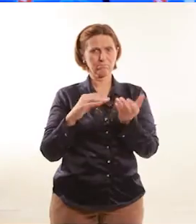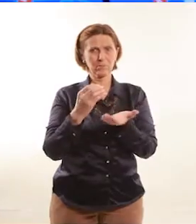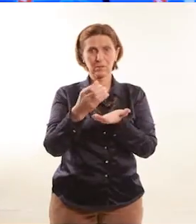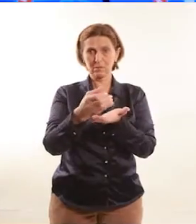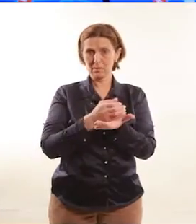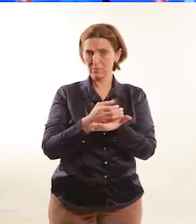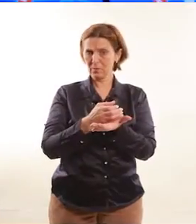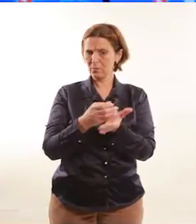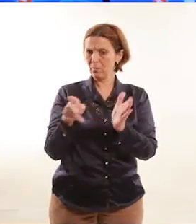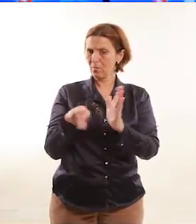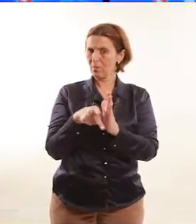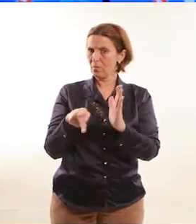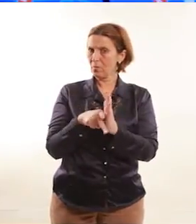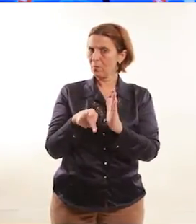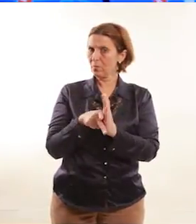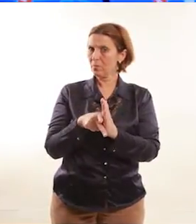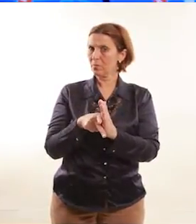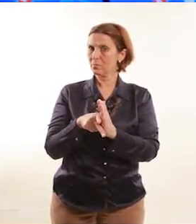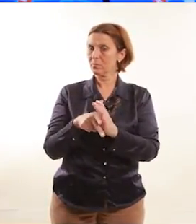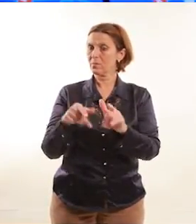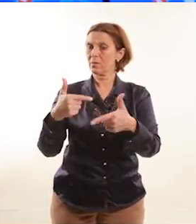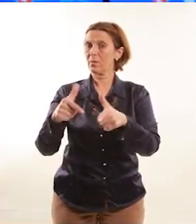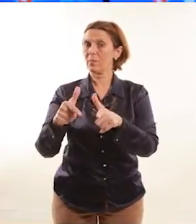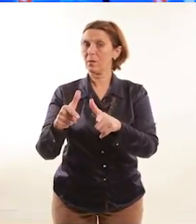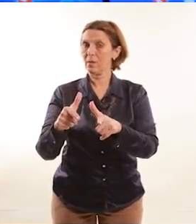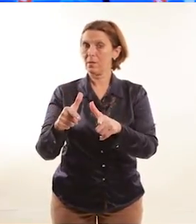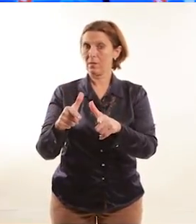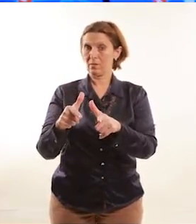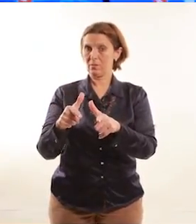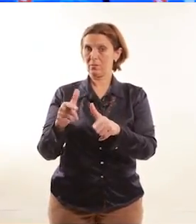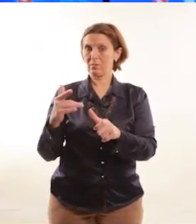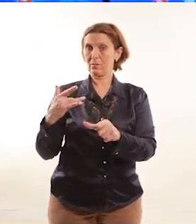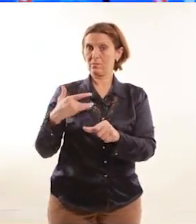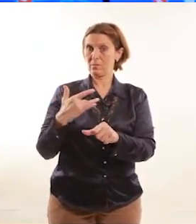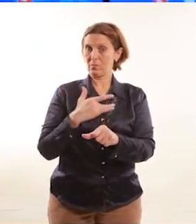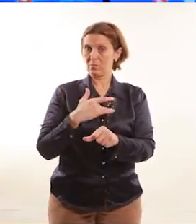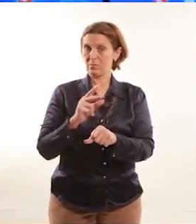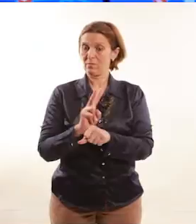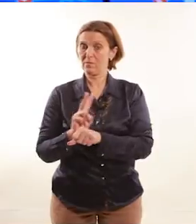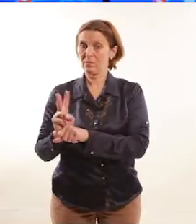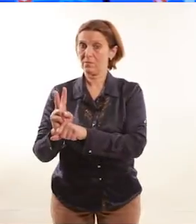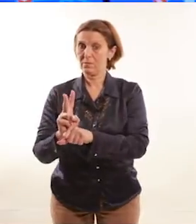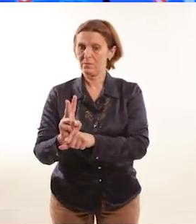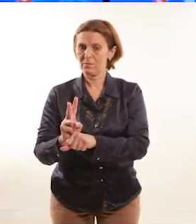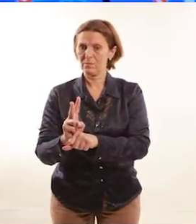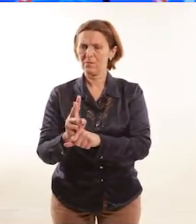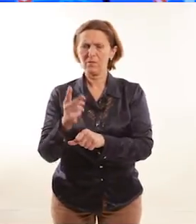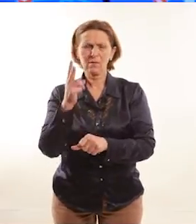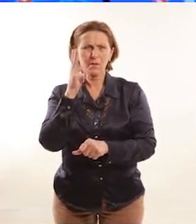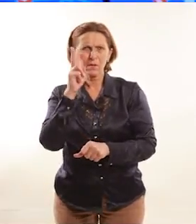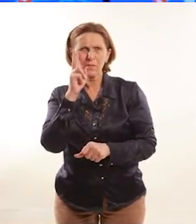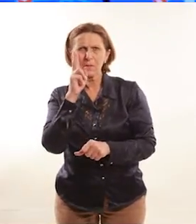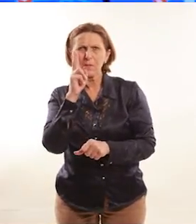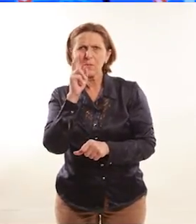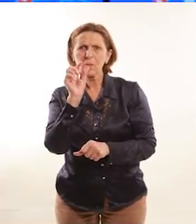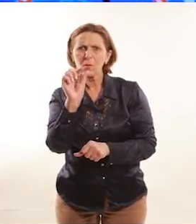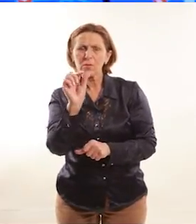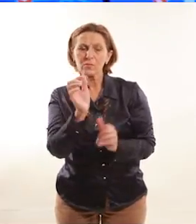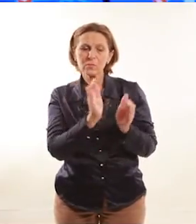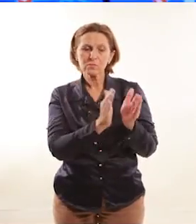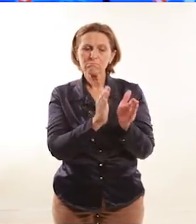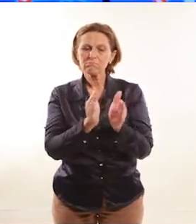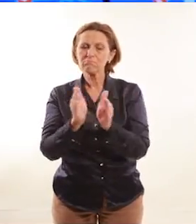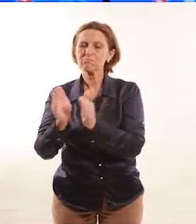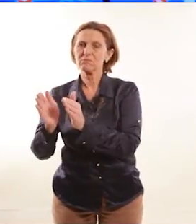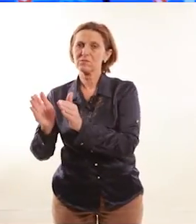para tratar sobre o financiamento dessas ações. Então, só vamos recordar um pouquinho a questão da composição dos blocos